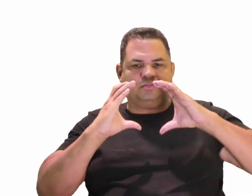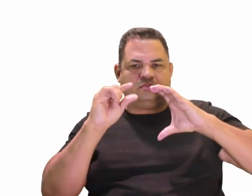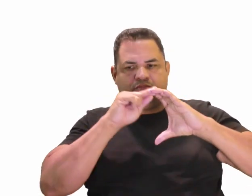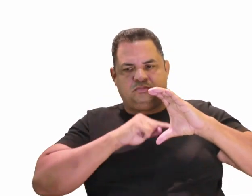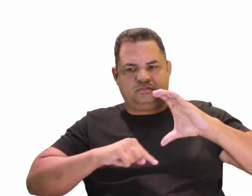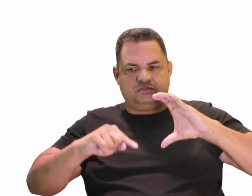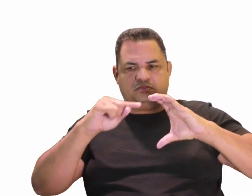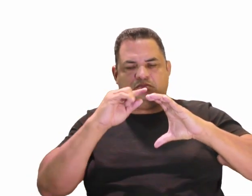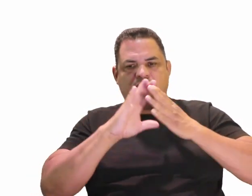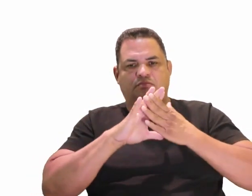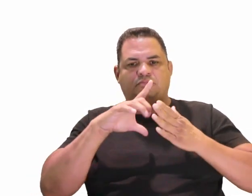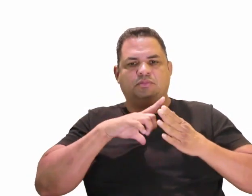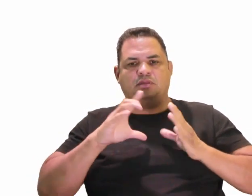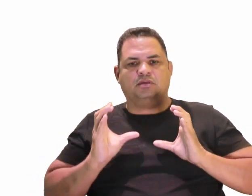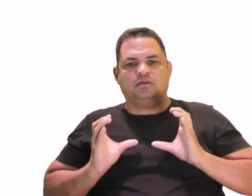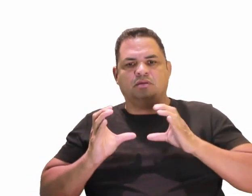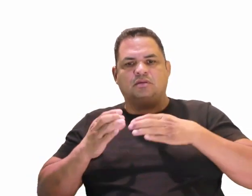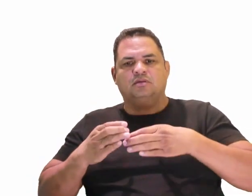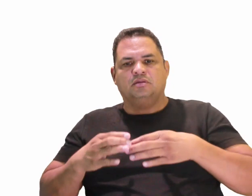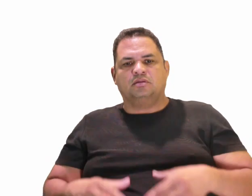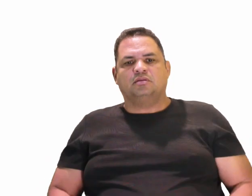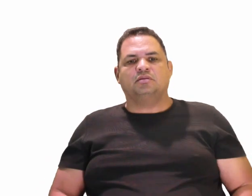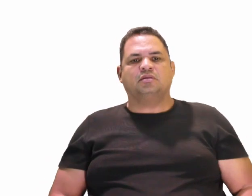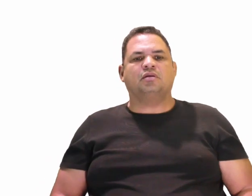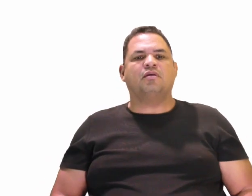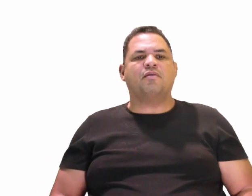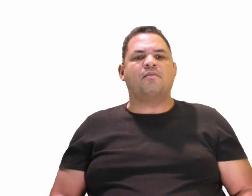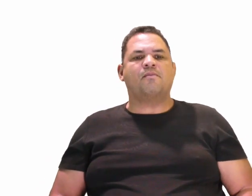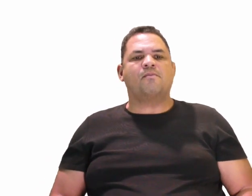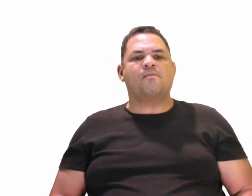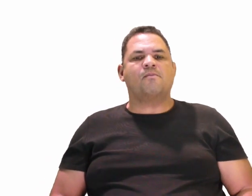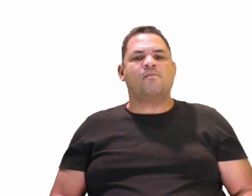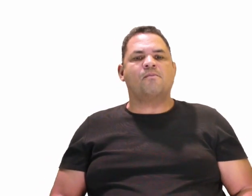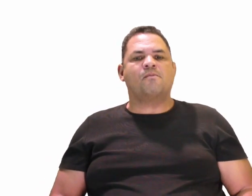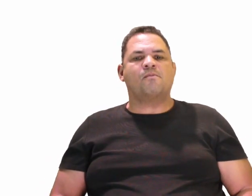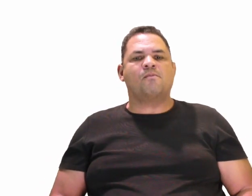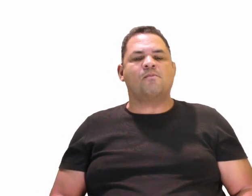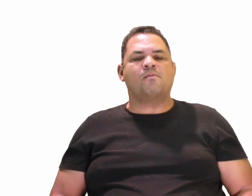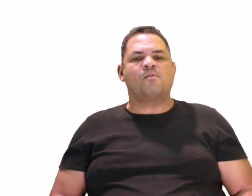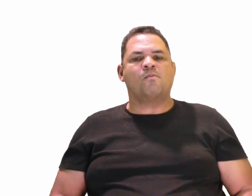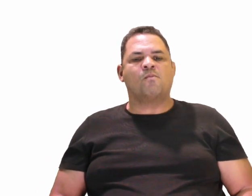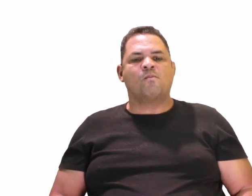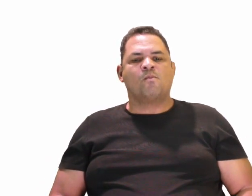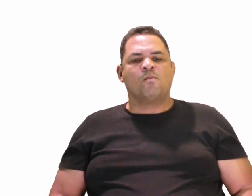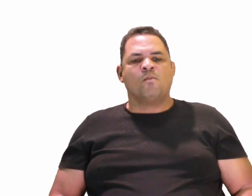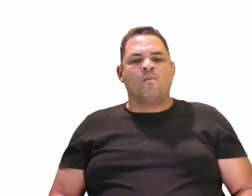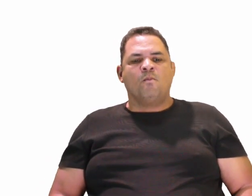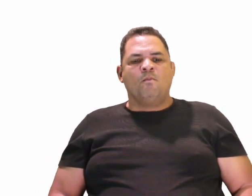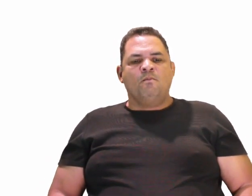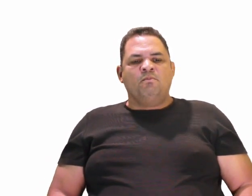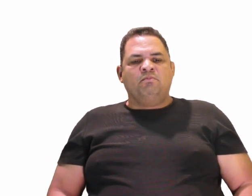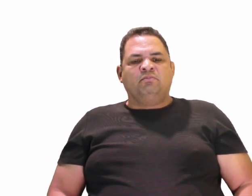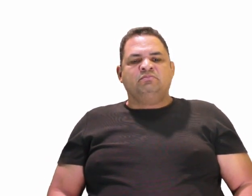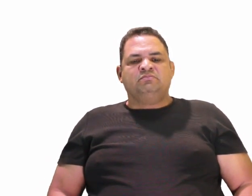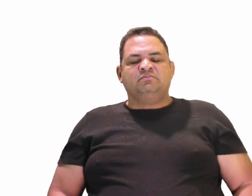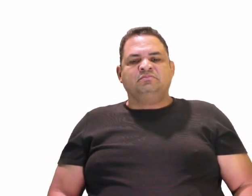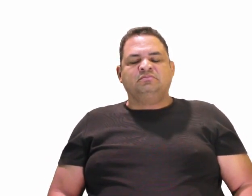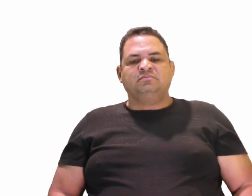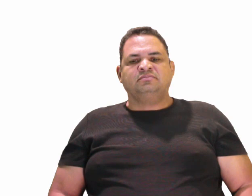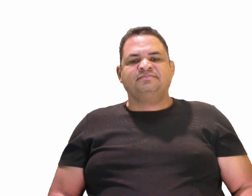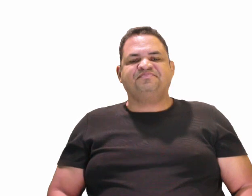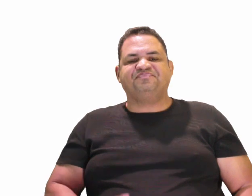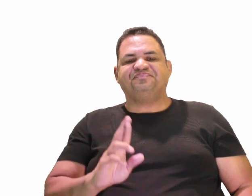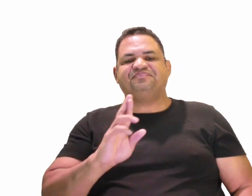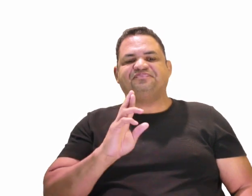certo? E tem times. Então, para aquele que usa bola e tem times, você vai usar o play. Então,